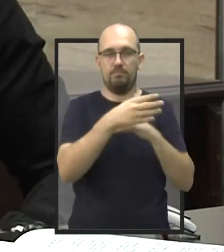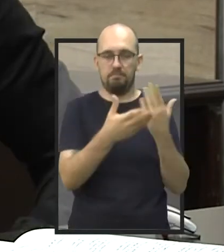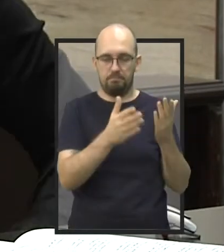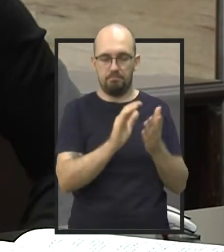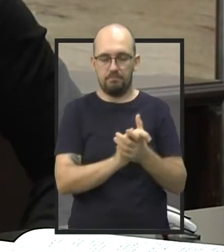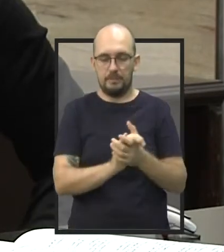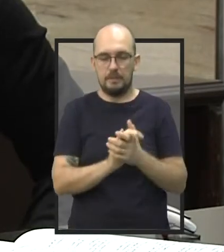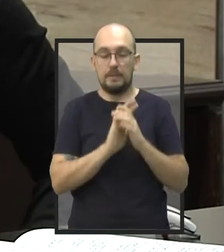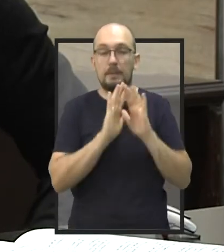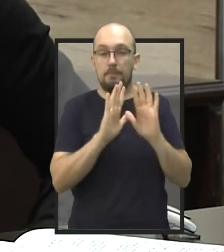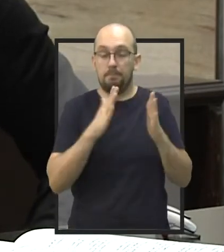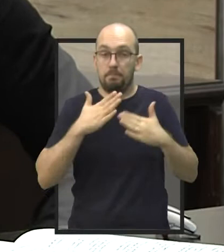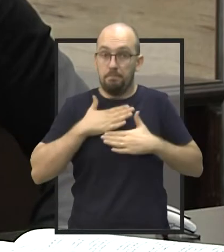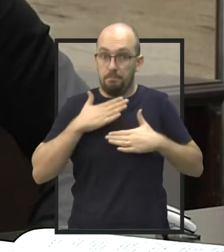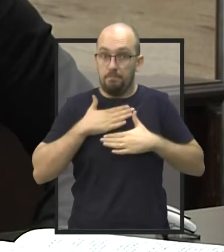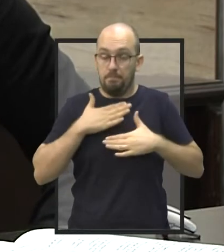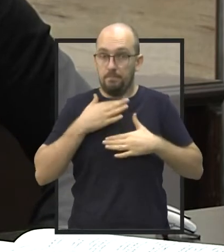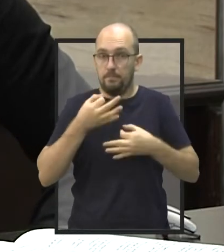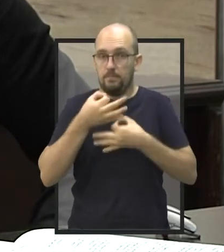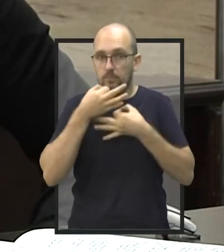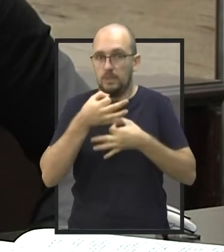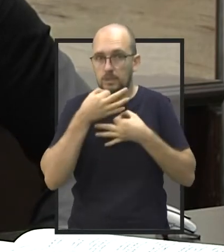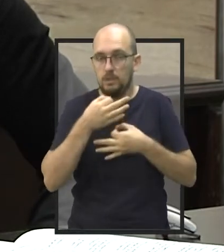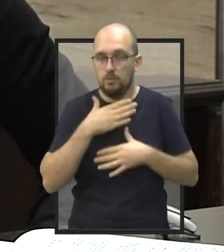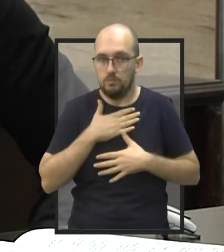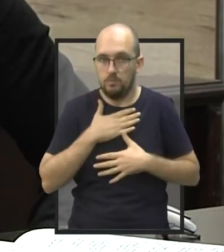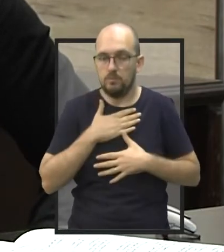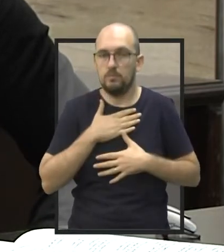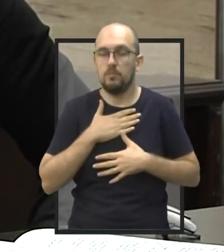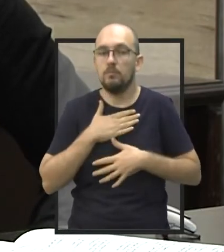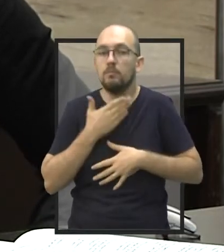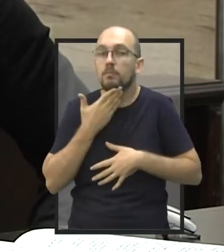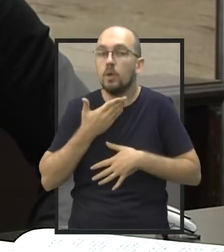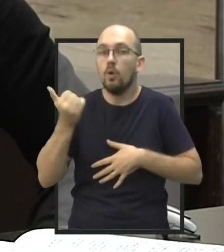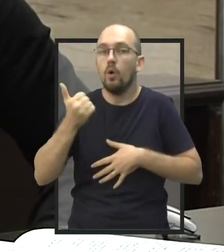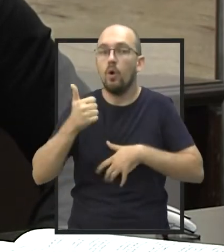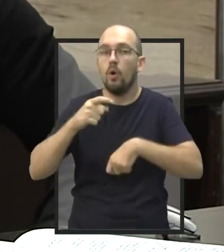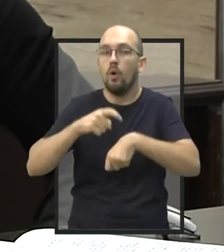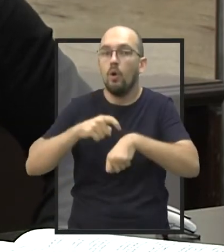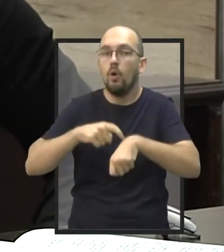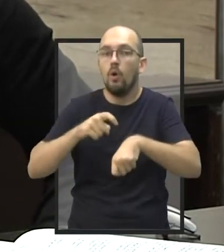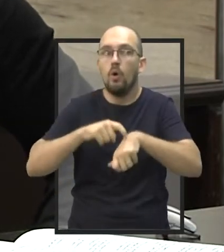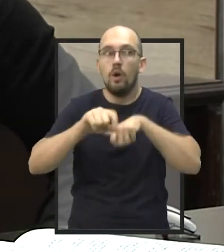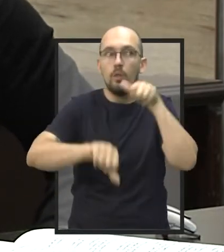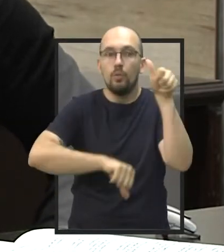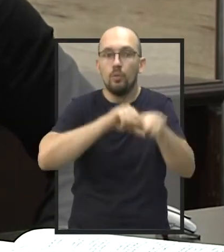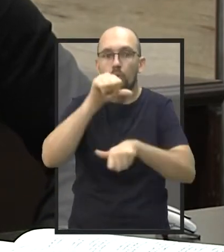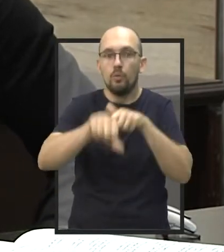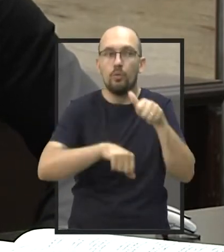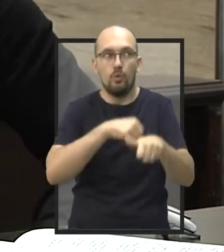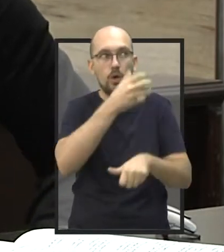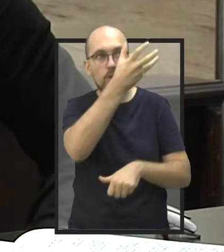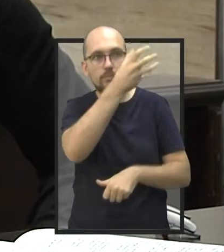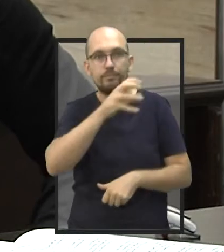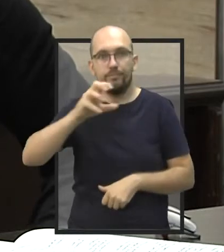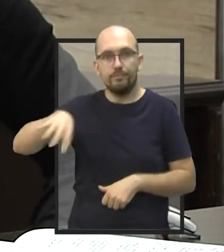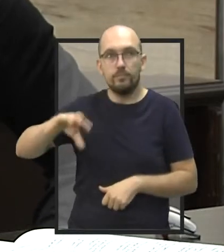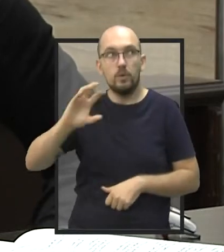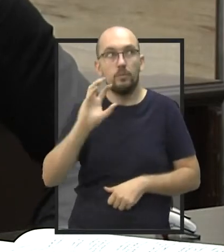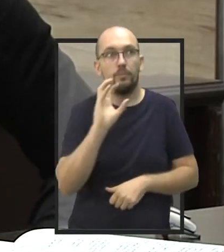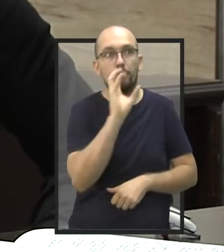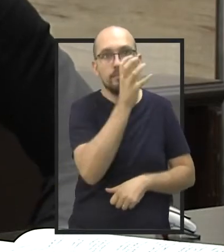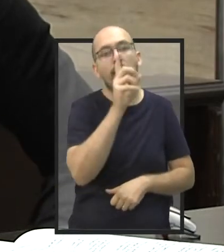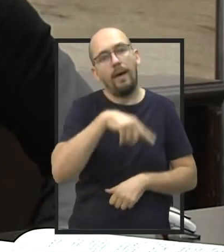uma interpretatividade minha, eu acho que a melhor parte para você analisar e confirmar onde que está essa lâmpada queimada são na